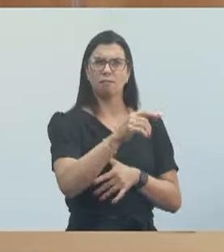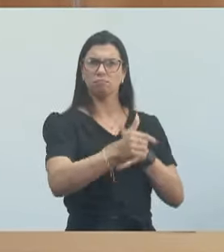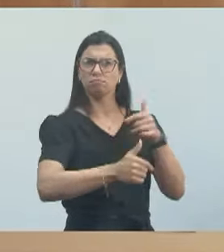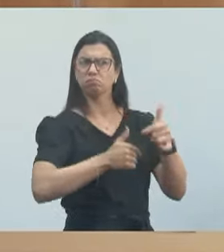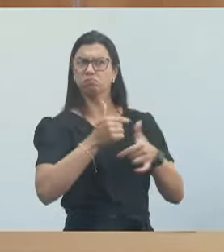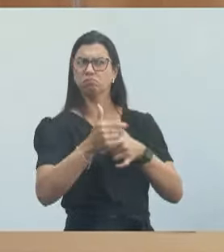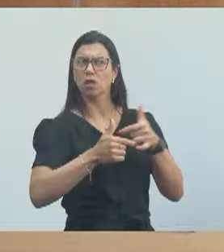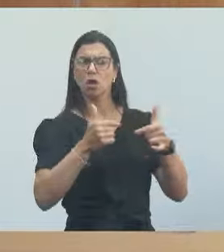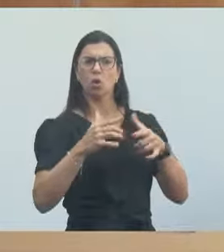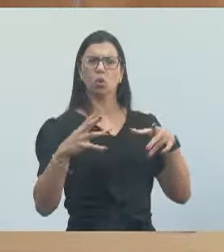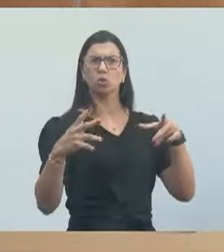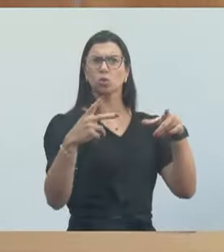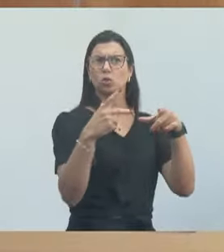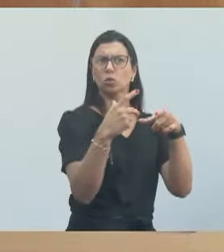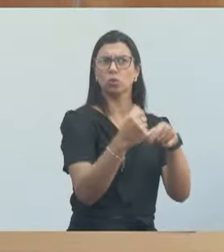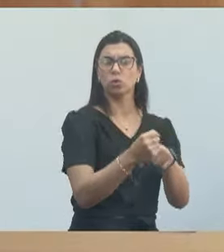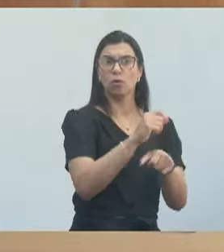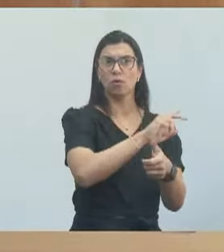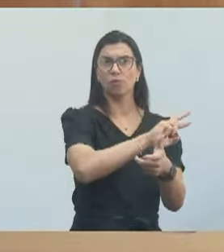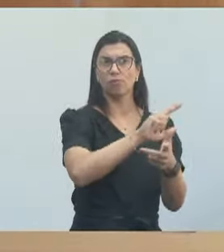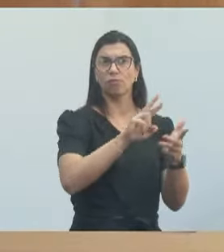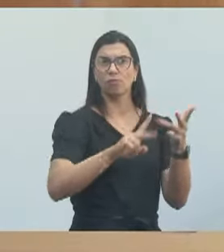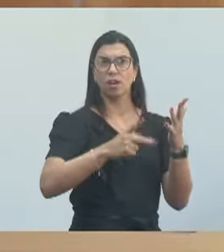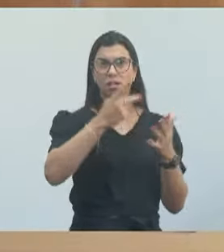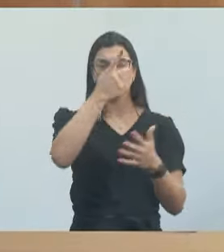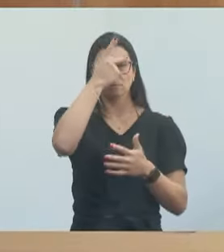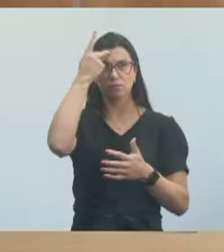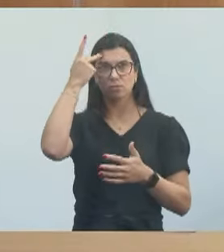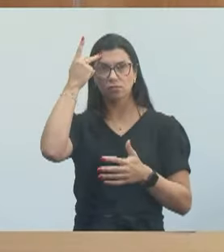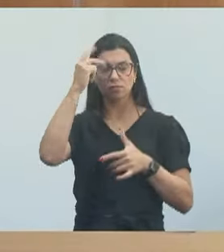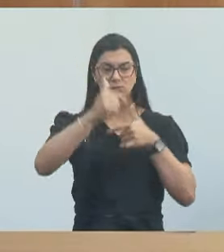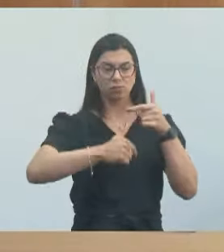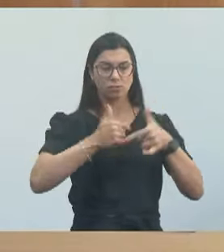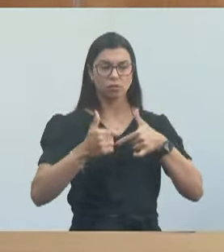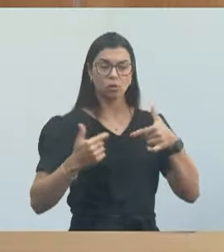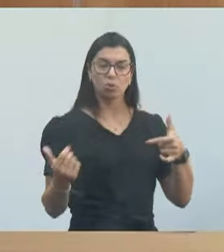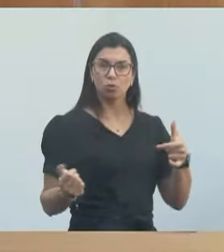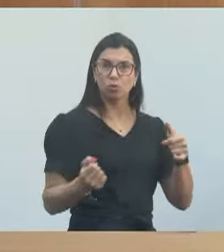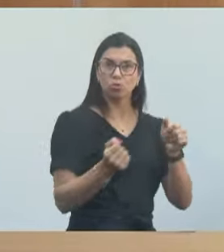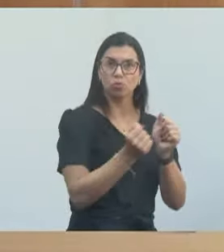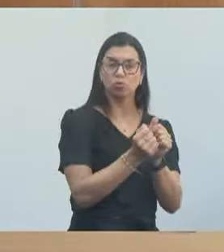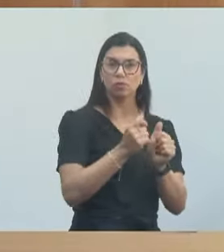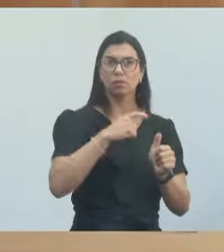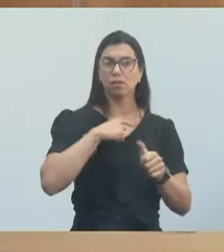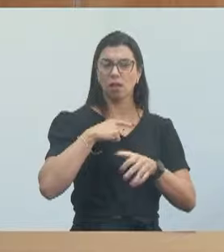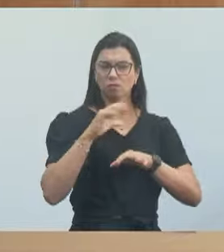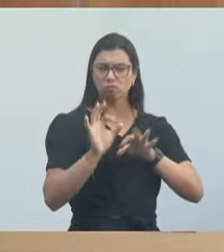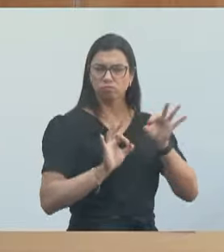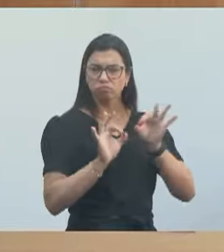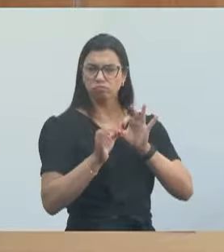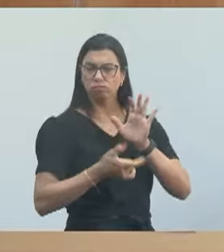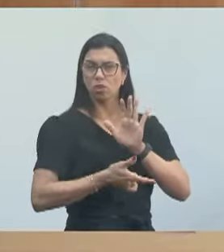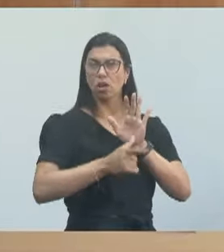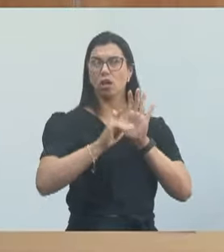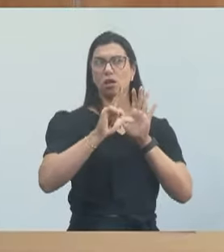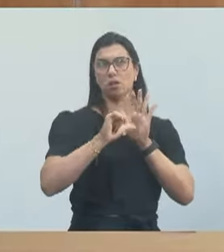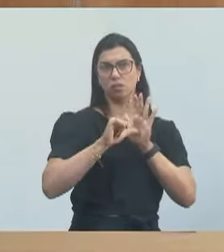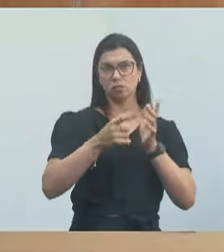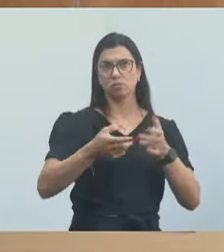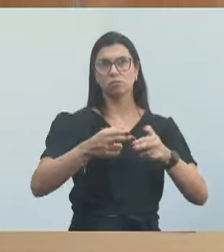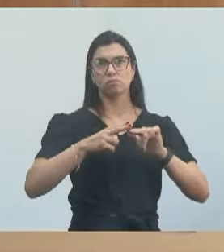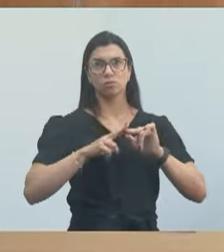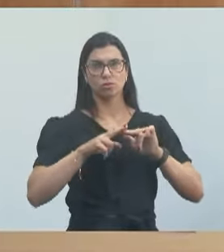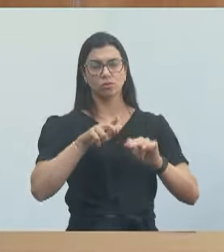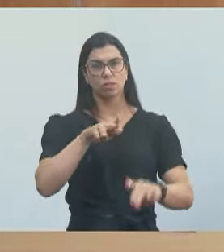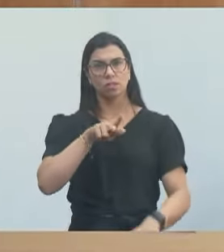todo mundo por trás. Não foi só tira o telhado e põe outro. Teve todo um planejamento, um estudo e um projeto para isso. Então,